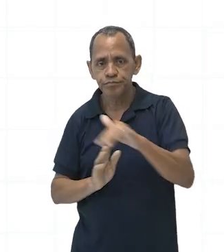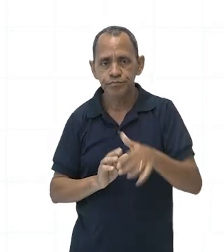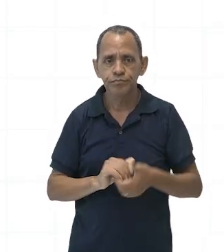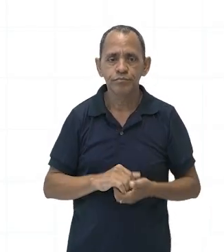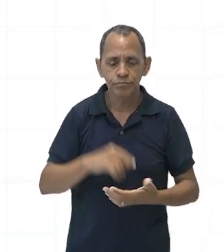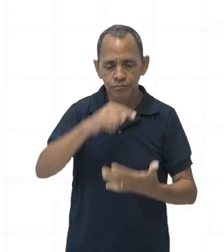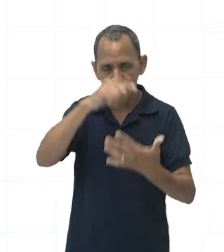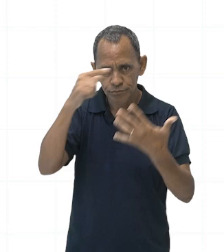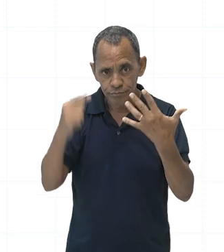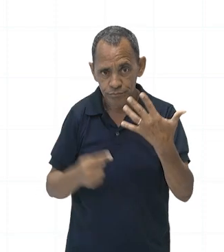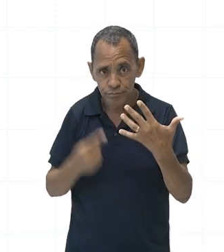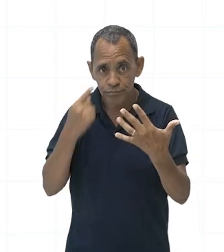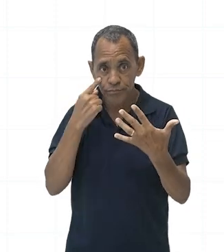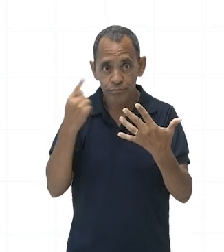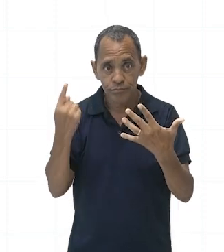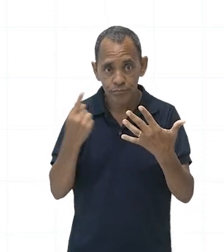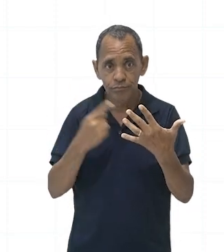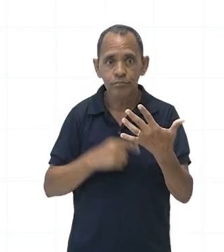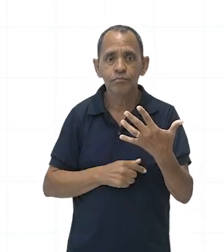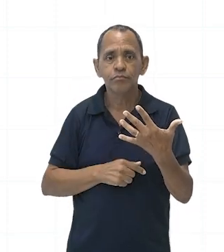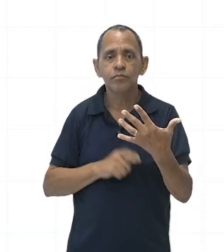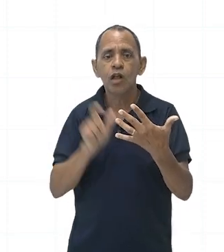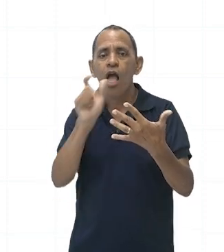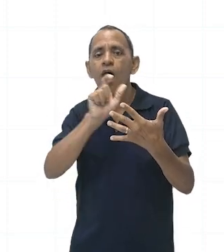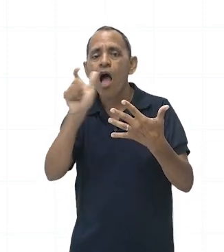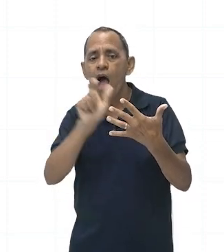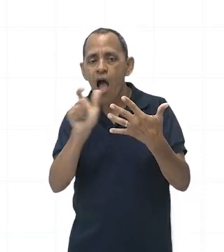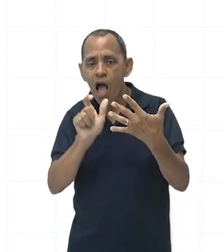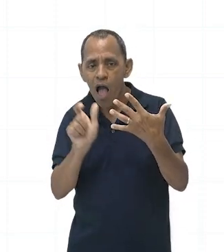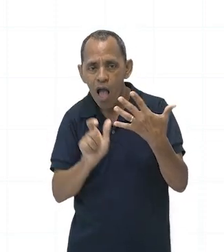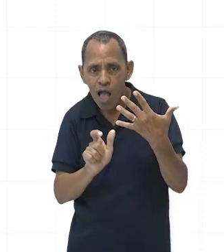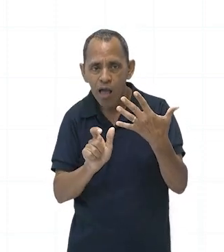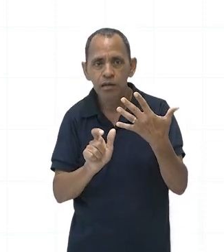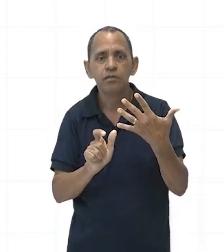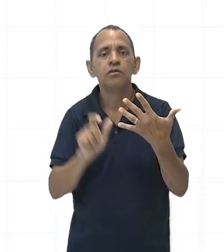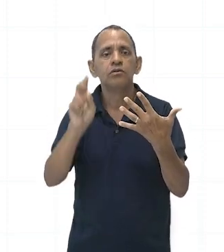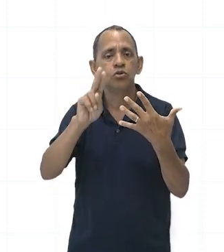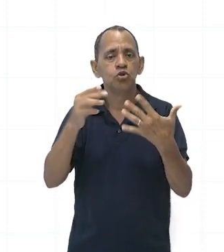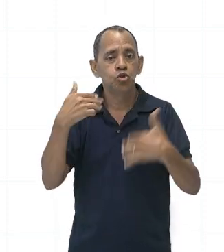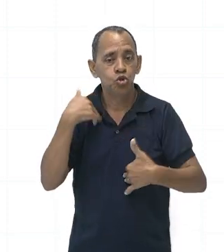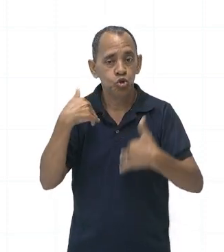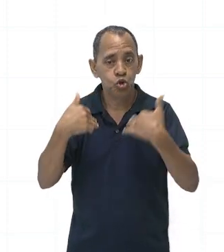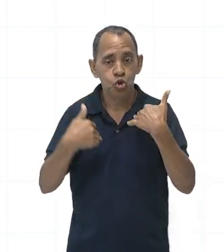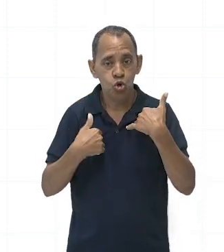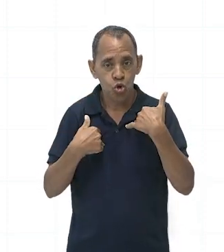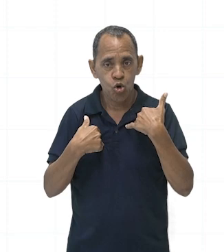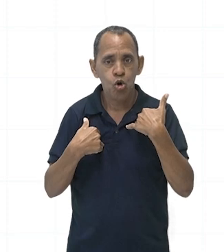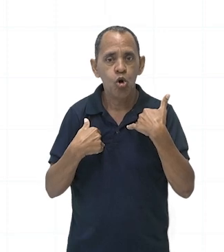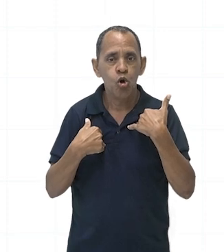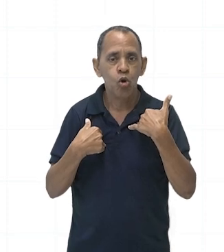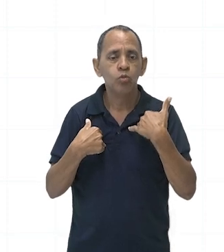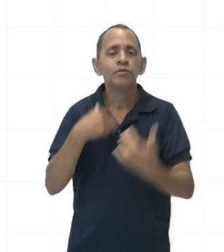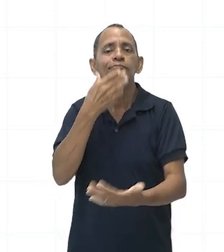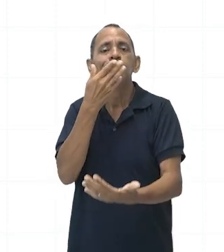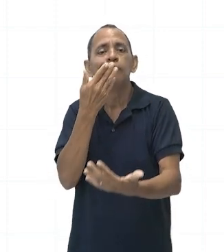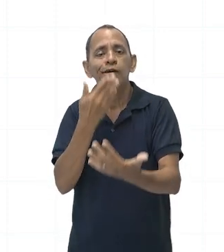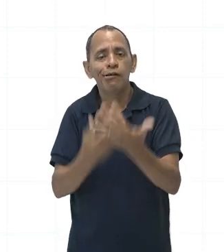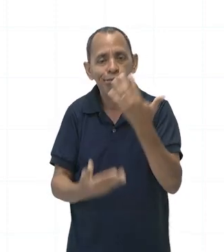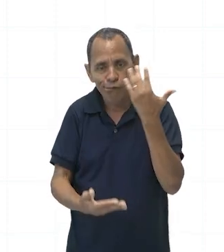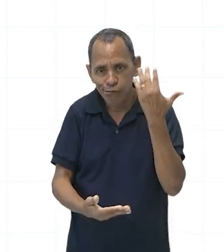Outros benefícios da consciência corporal estão relacionados a usar o corpo sem desperdício de